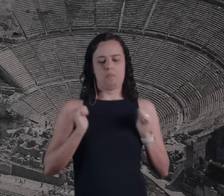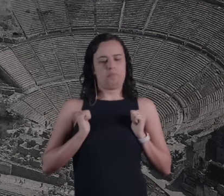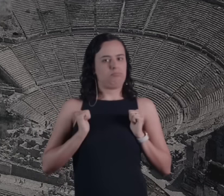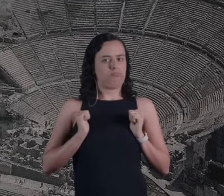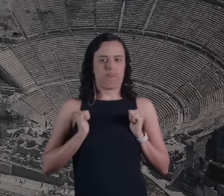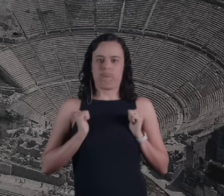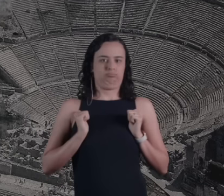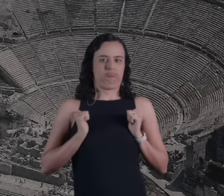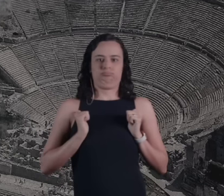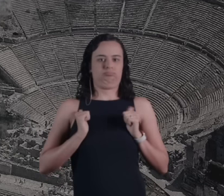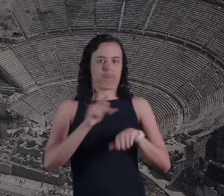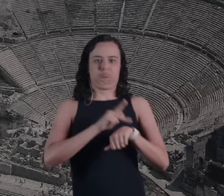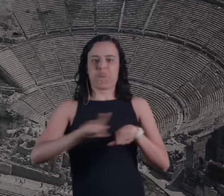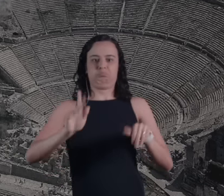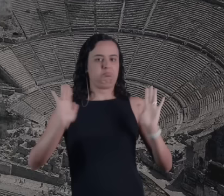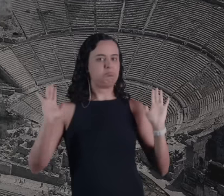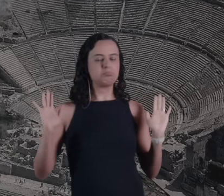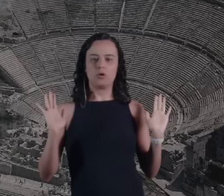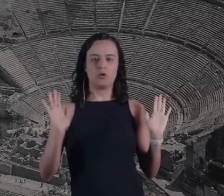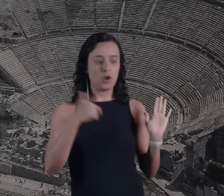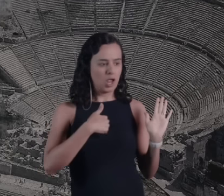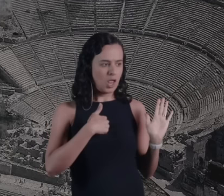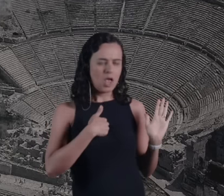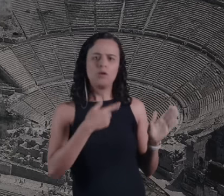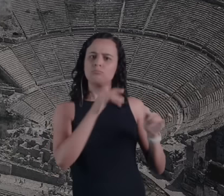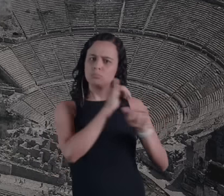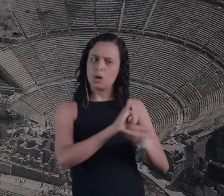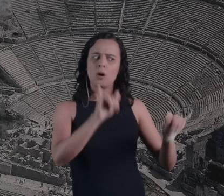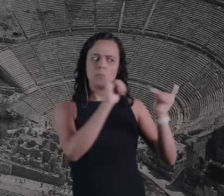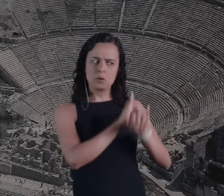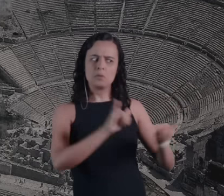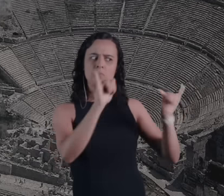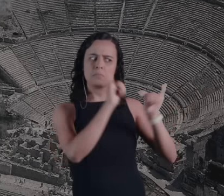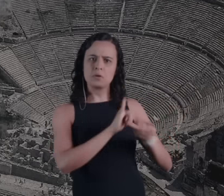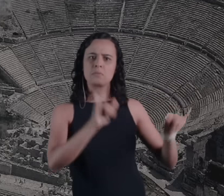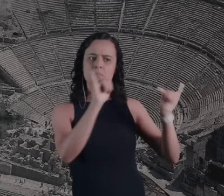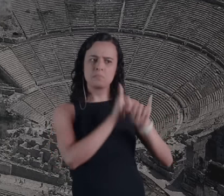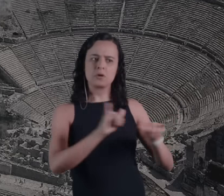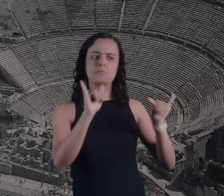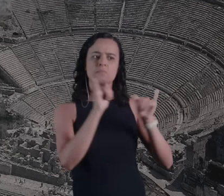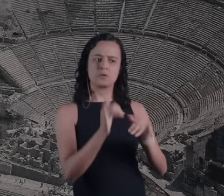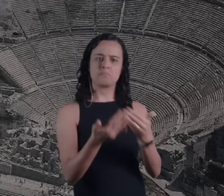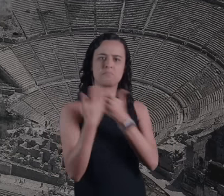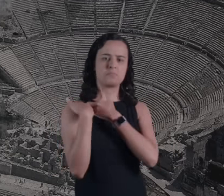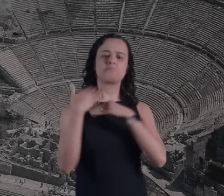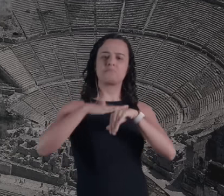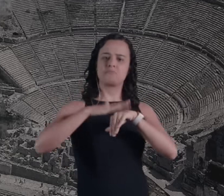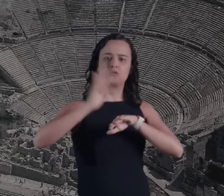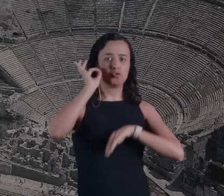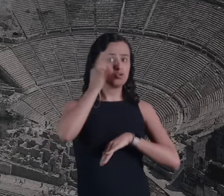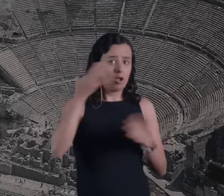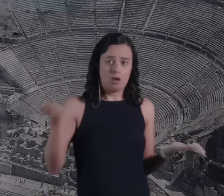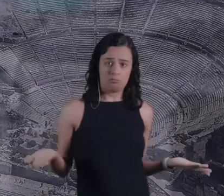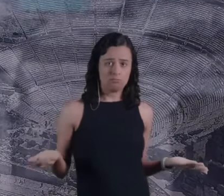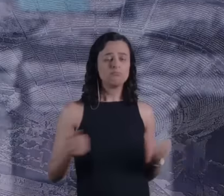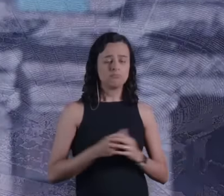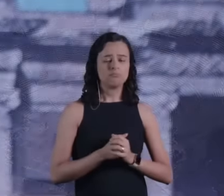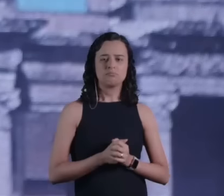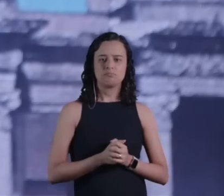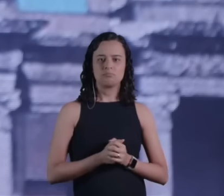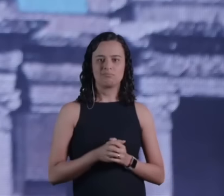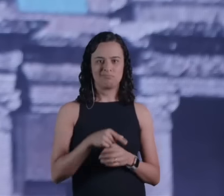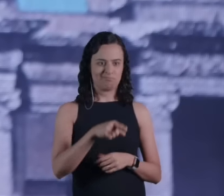todos, porque jamais deixei de vos anunciar todo o desígnio de Deus. Paulo não